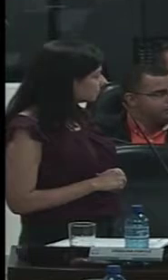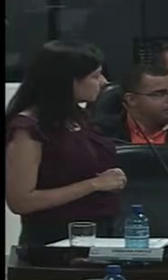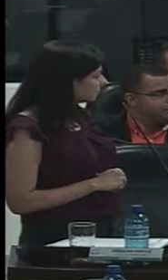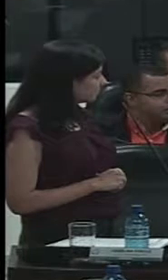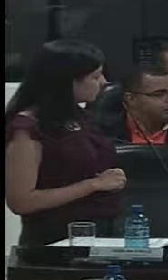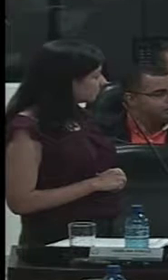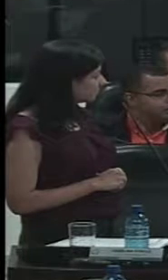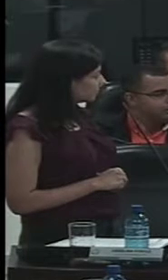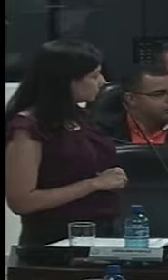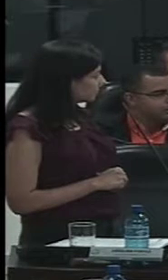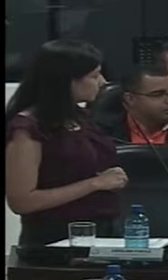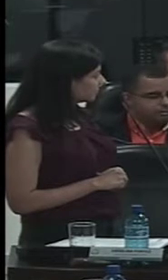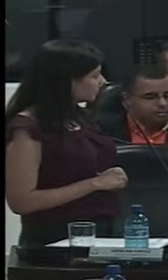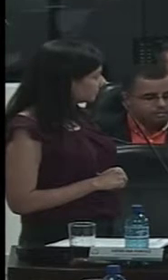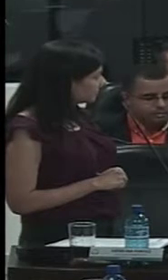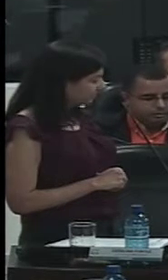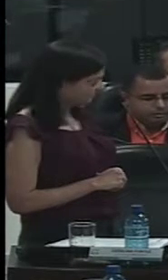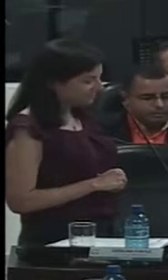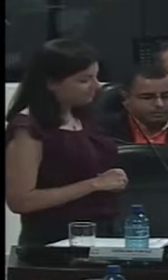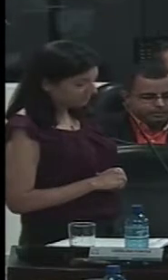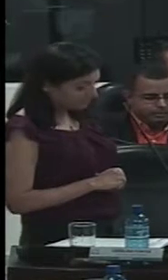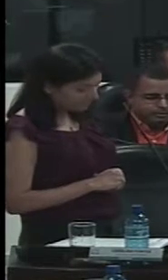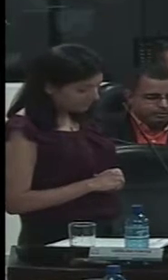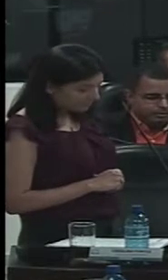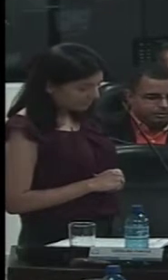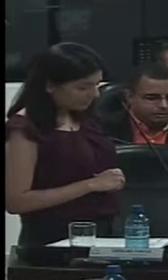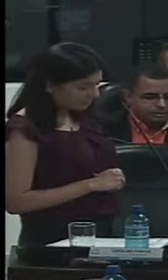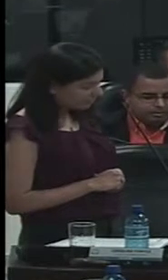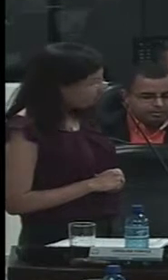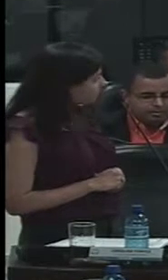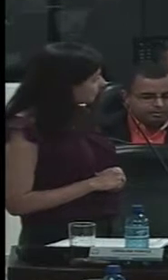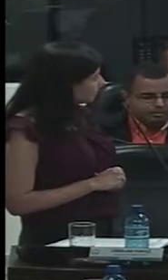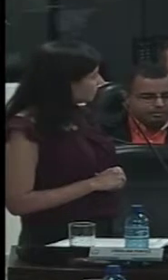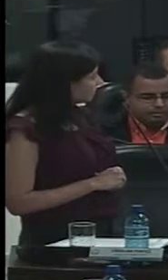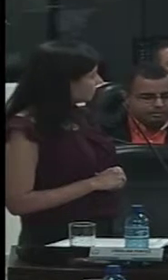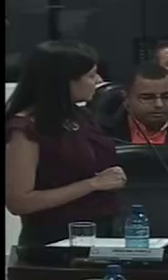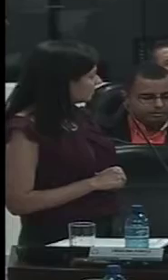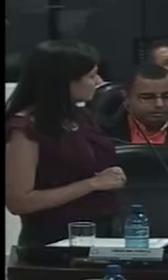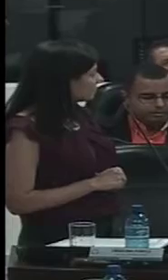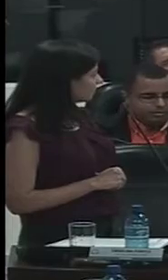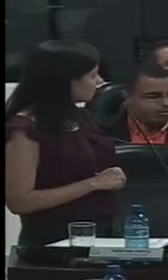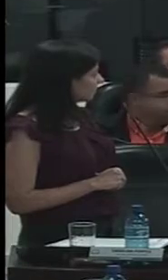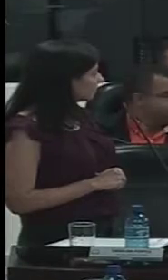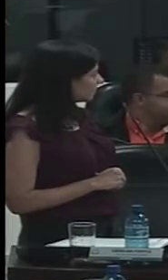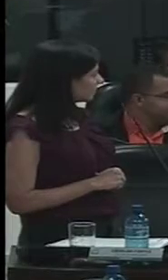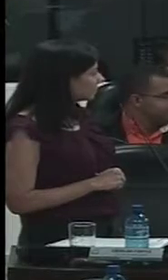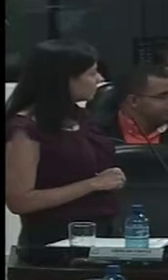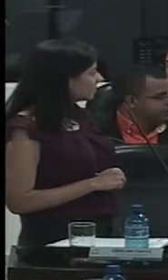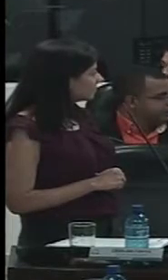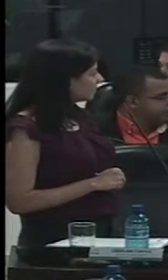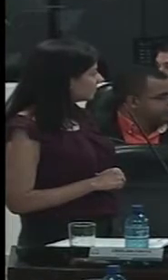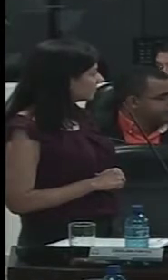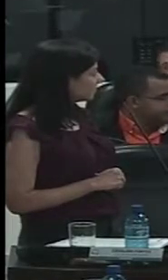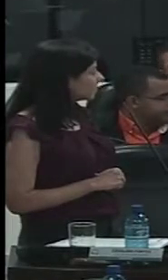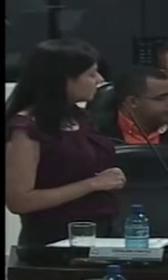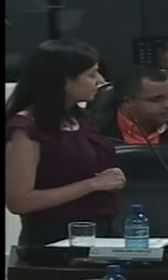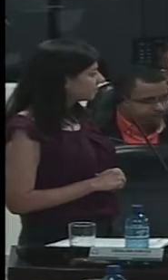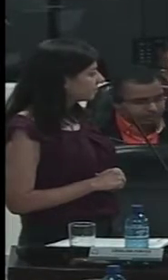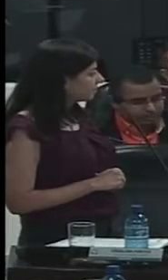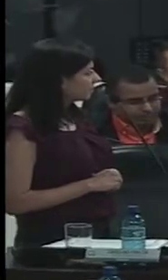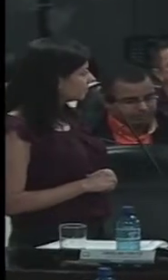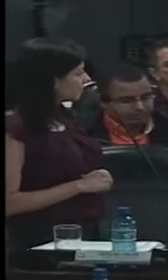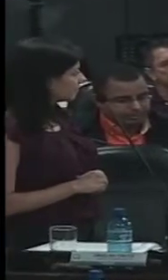senhora sabe que estaria. É essa não manifestação que eu fico, não se apoia ou não apoia, para mim não importa, mas a não manifestação